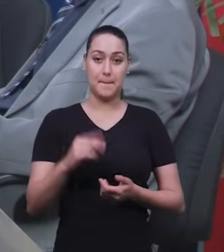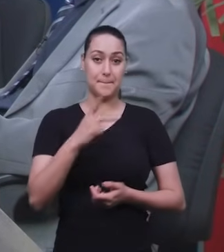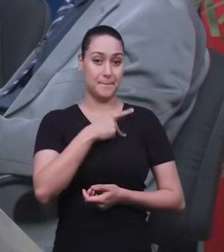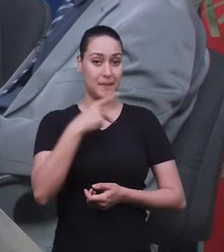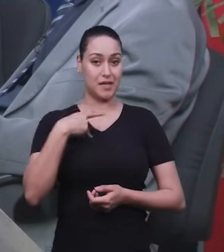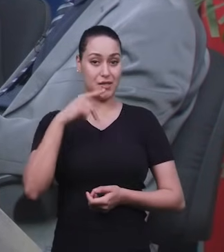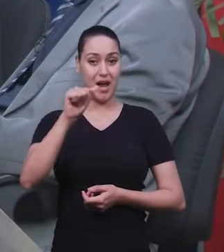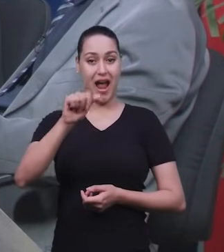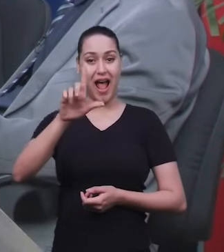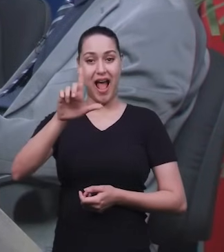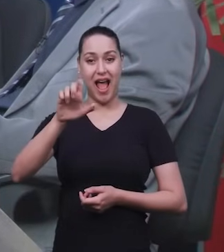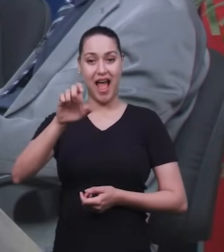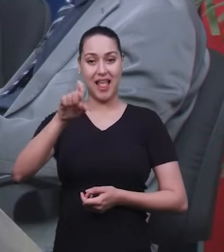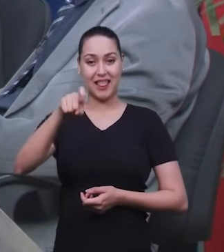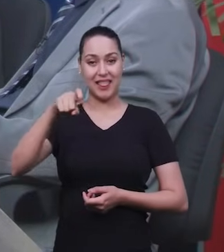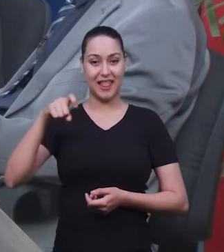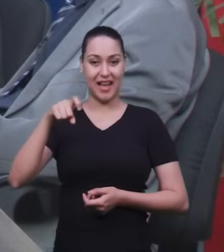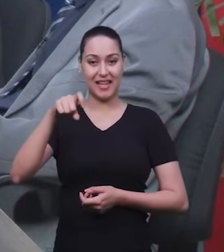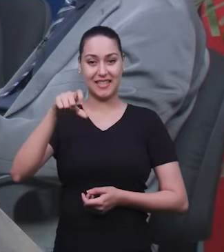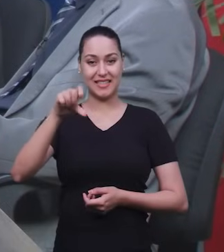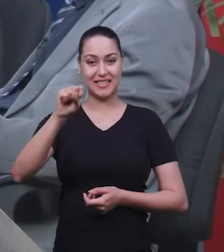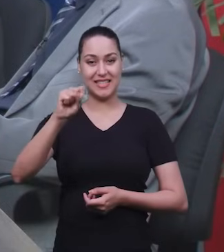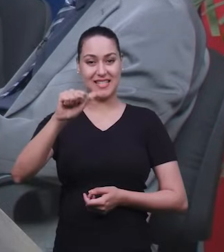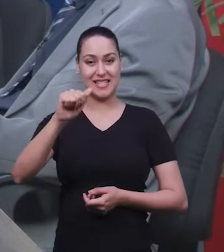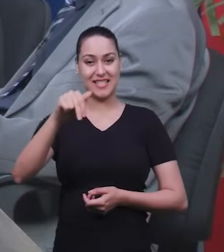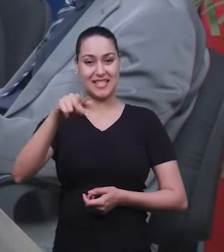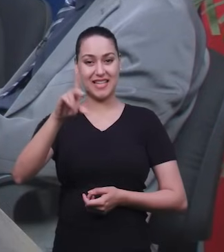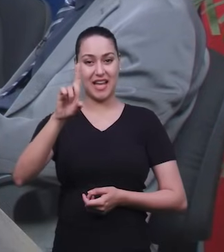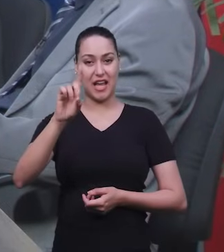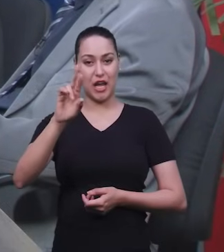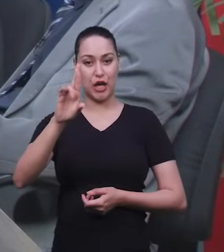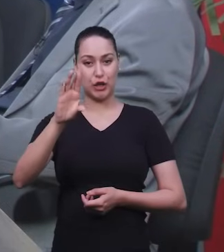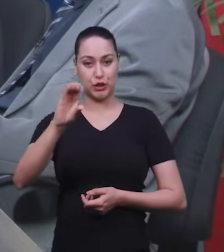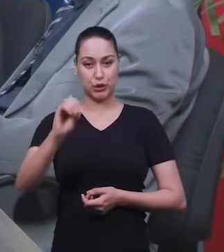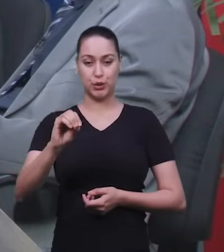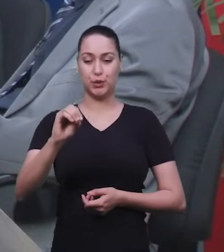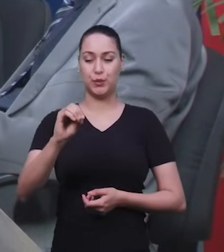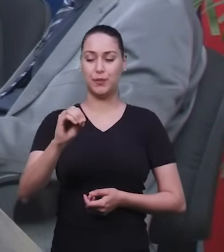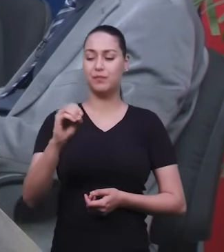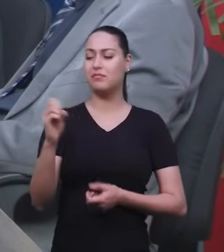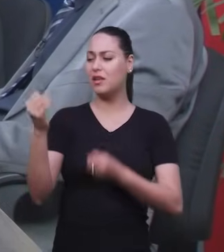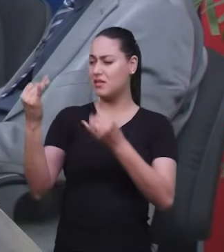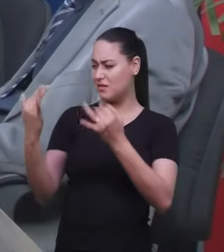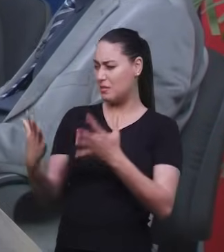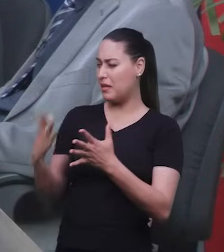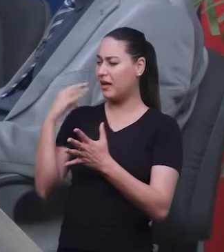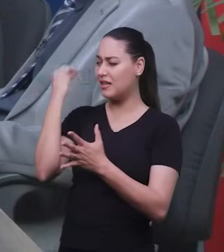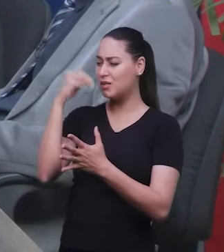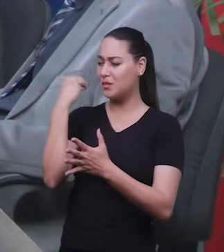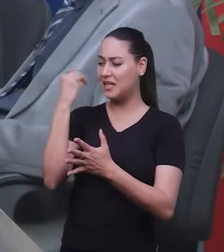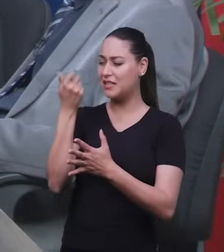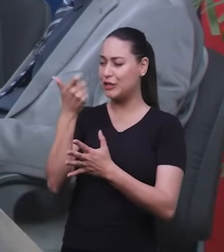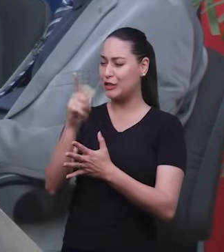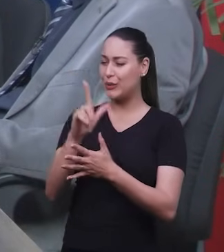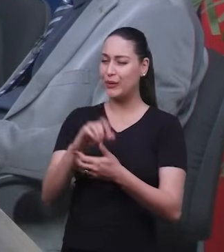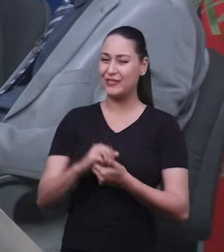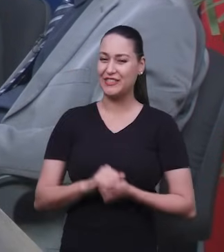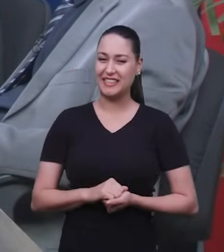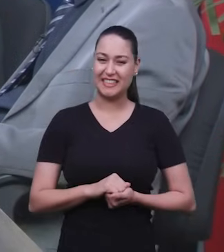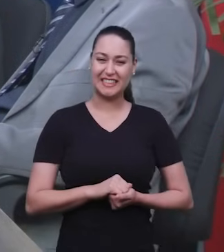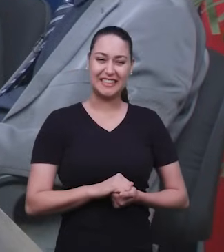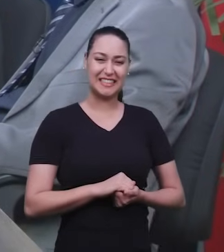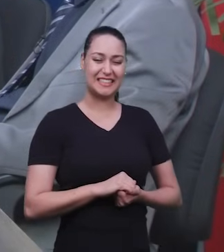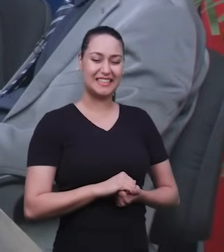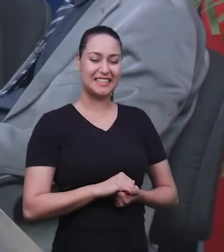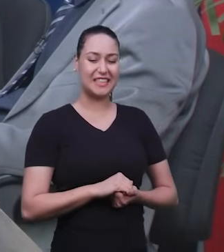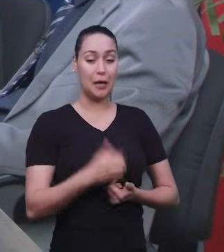sim, fale conosco aí, conta a experiência, e o pastor estava contando ainda há pouco. Fala para nós todos. Eu tenho